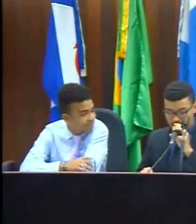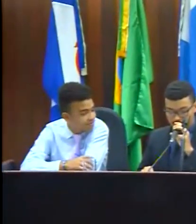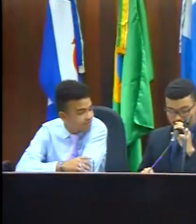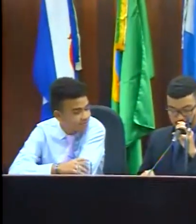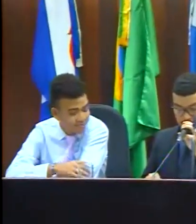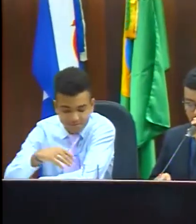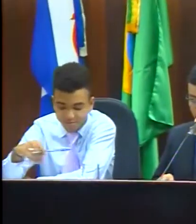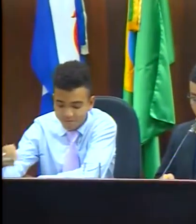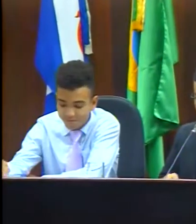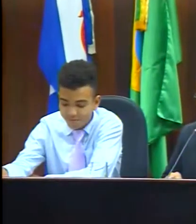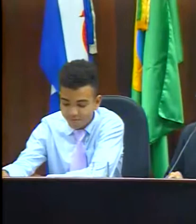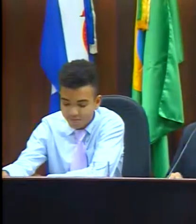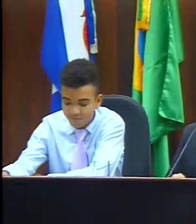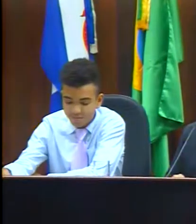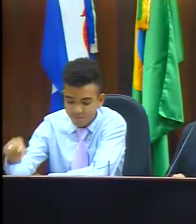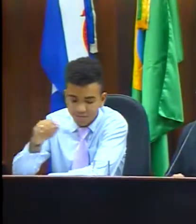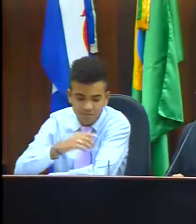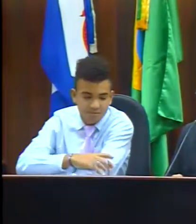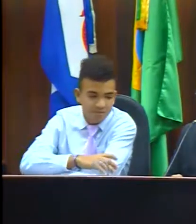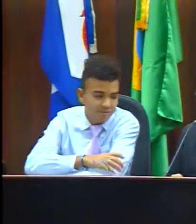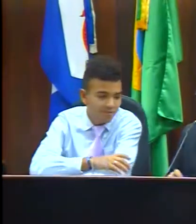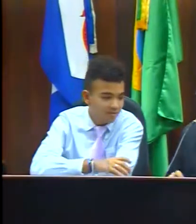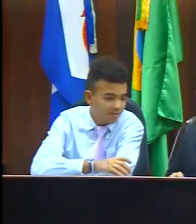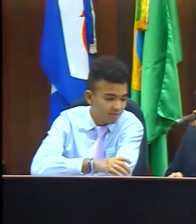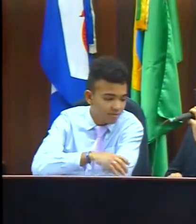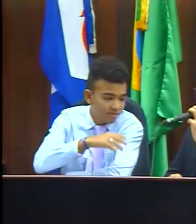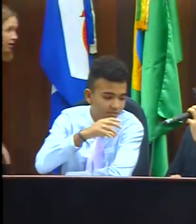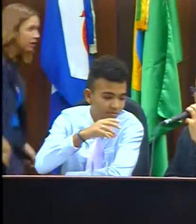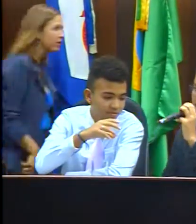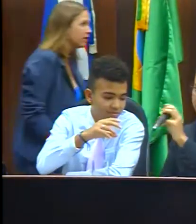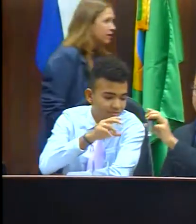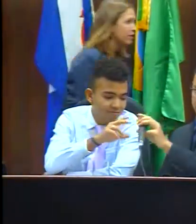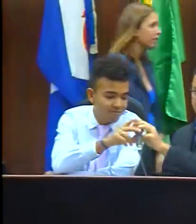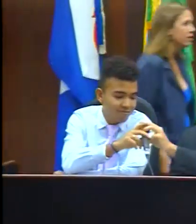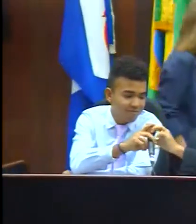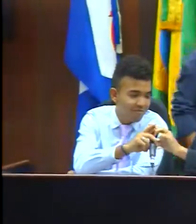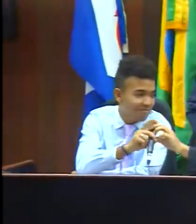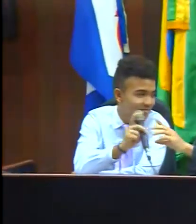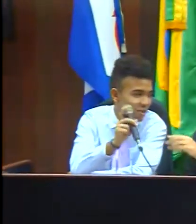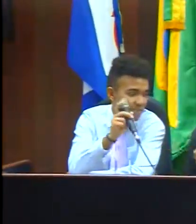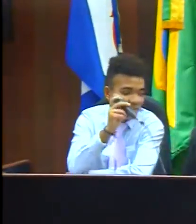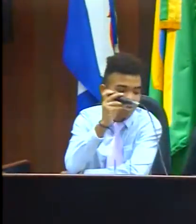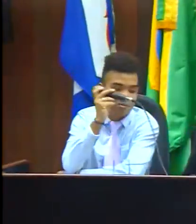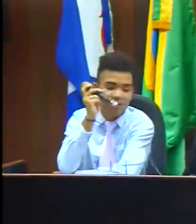Com a palavra, o nobre vereador Saulo Christian Costa da Silva.